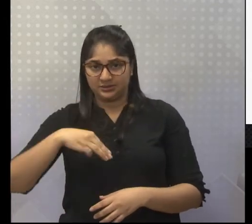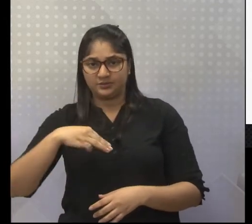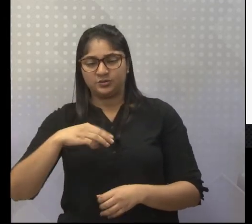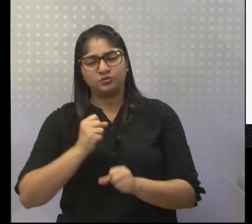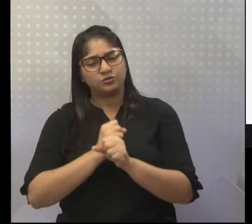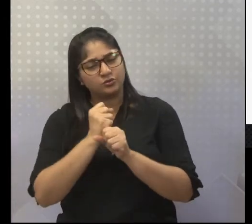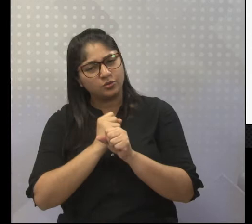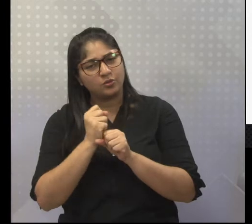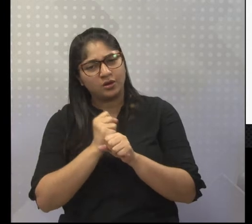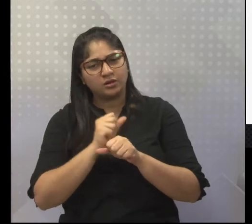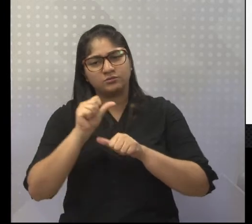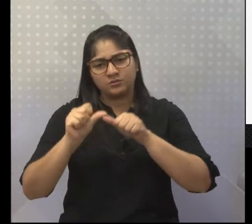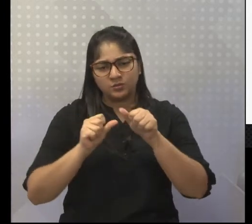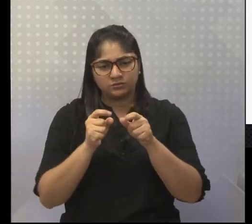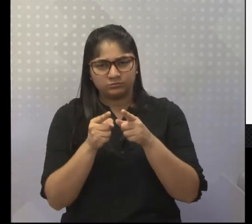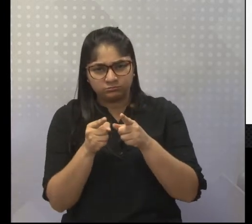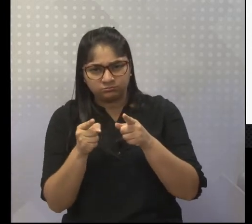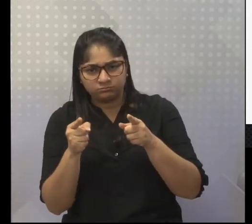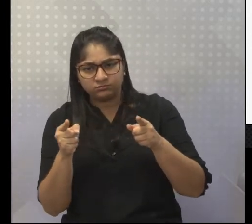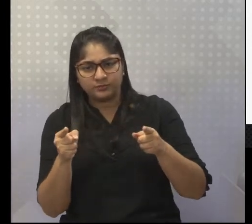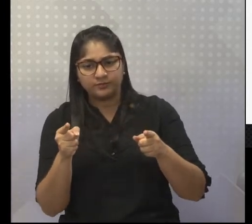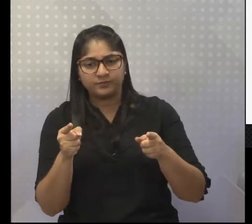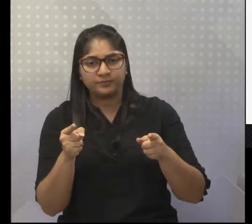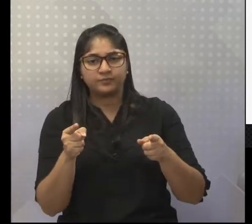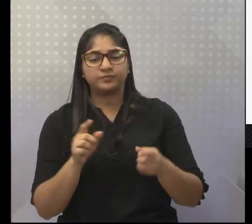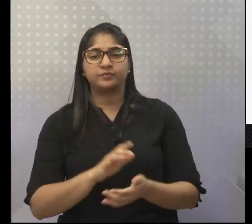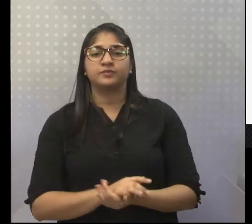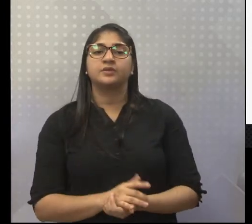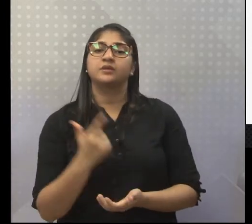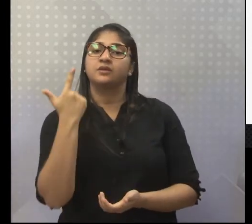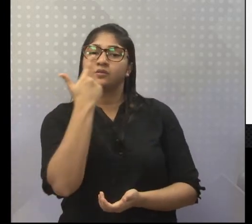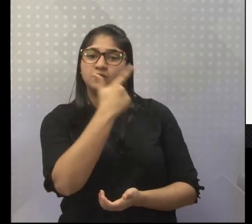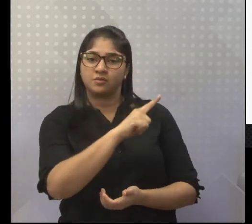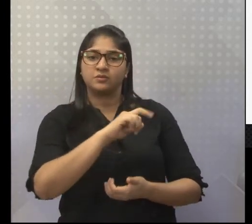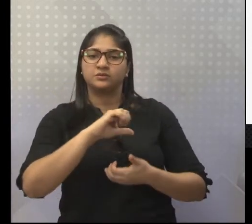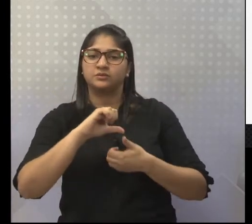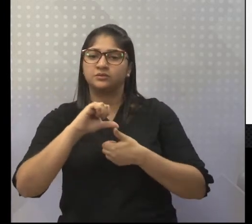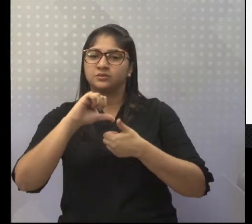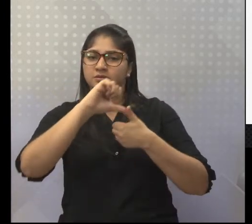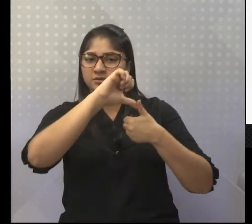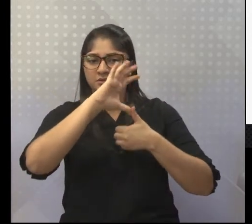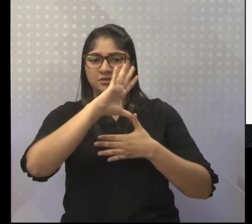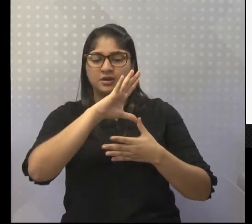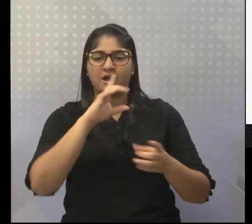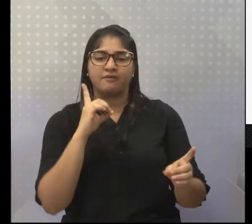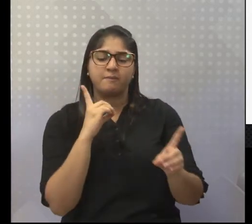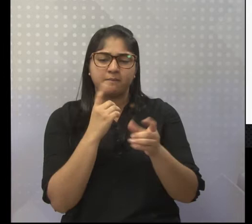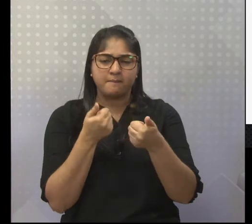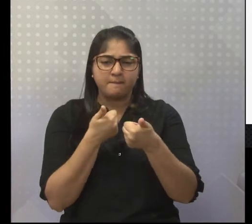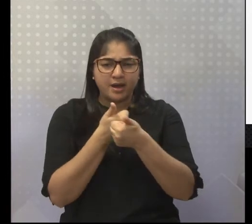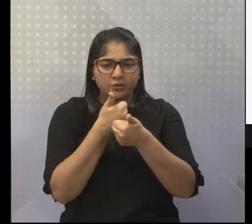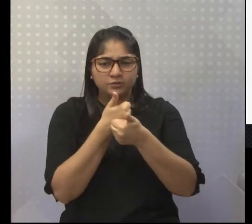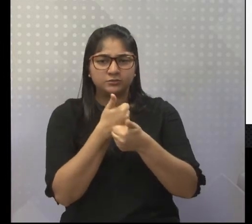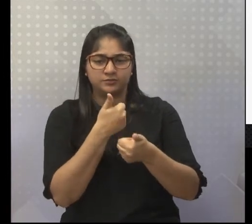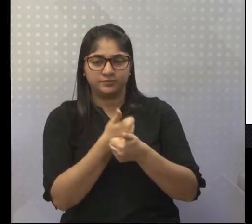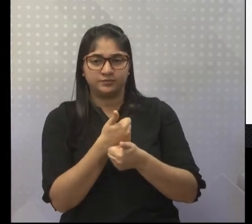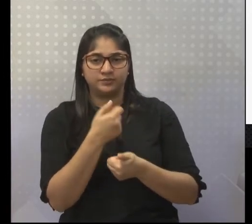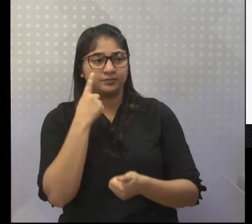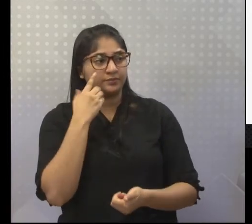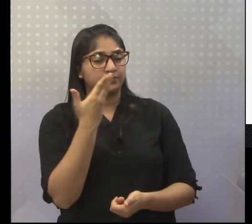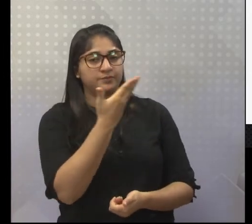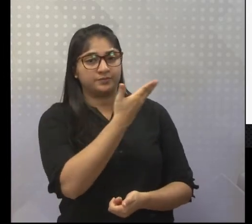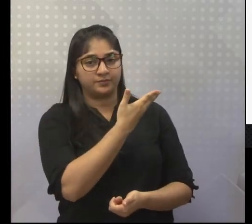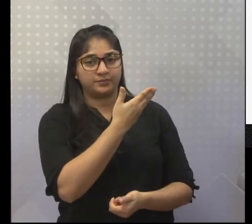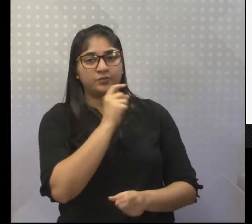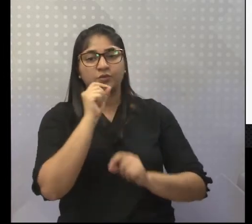contrapartida entre a placa sul-americana ea ginástica tá mesmo na parte central estão se encontrando e como vocês podem